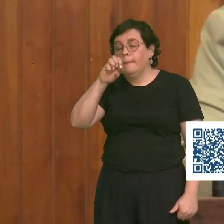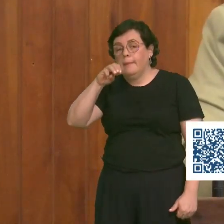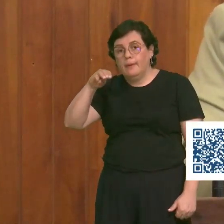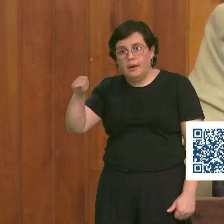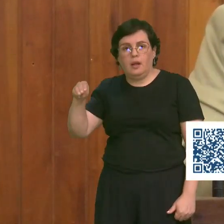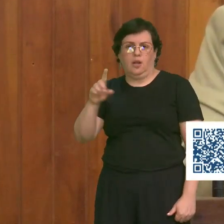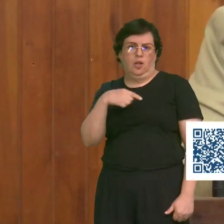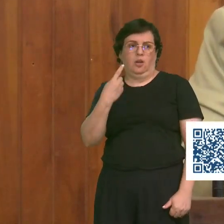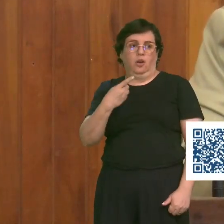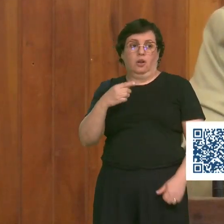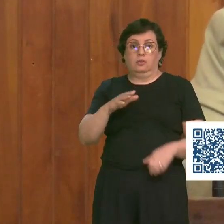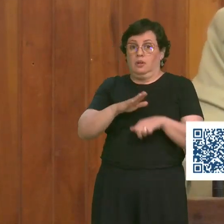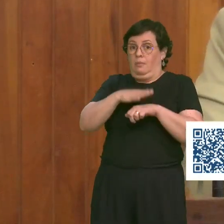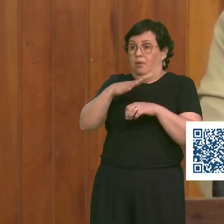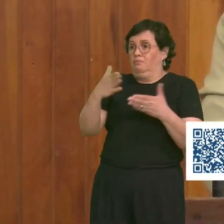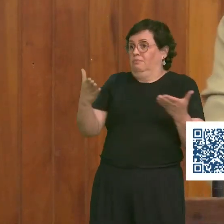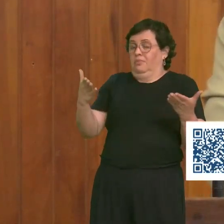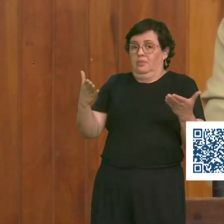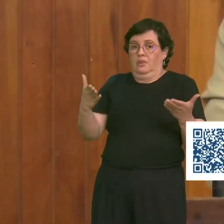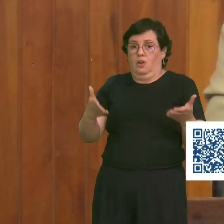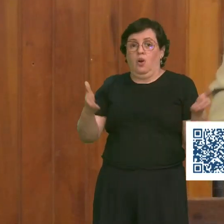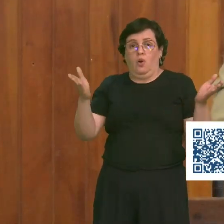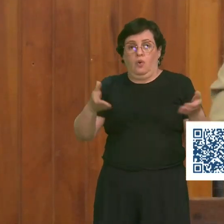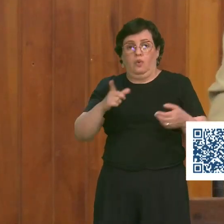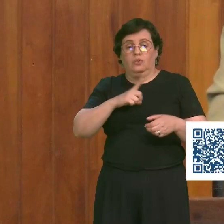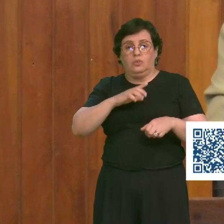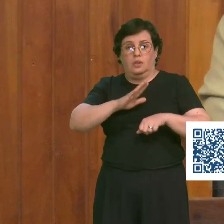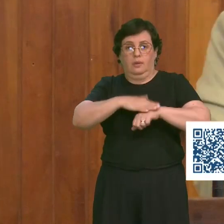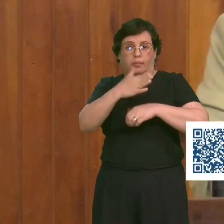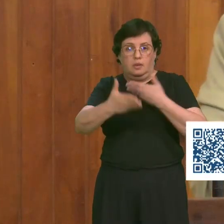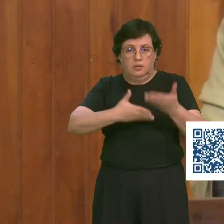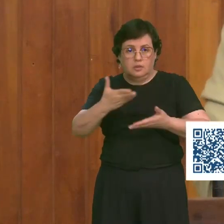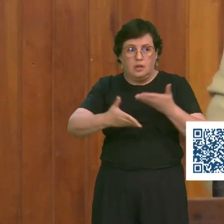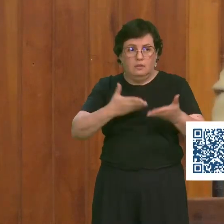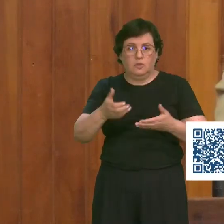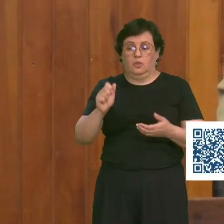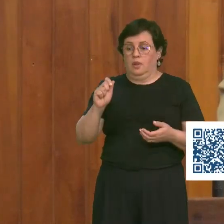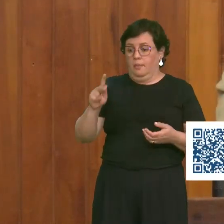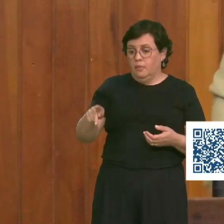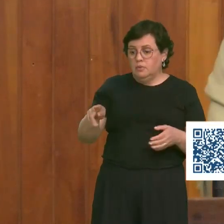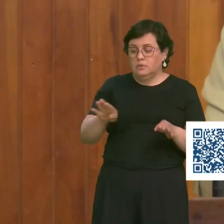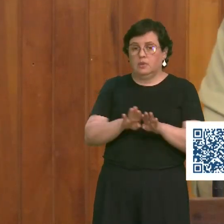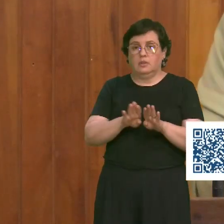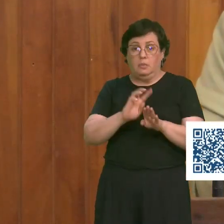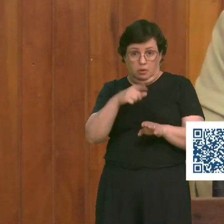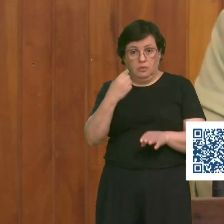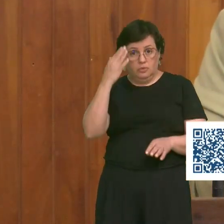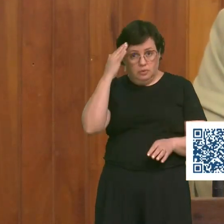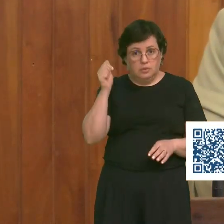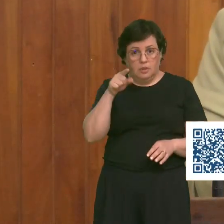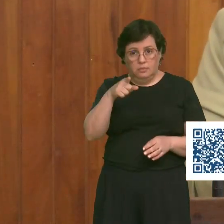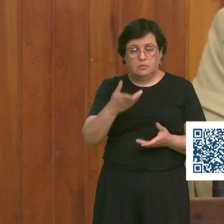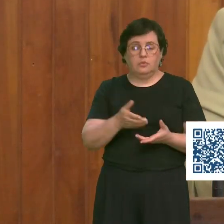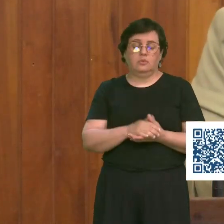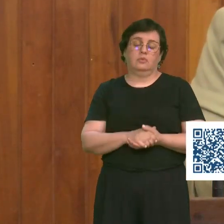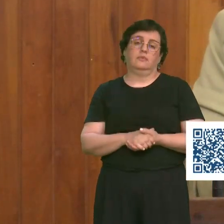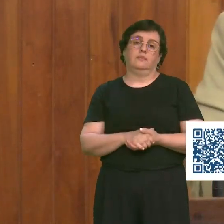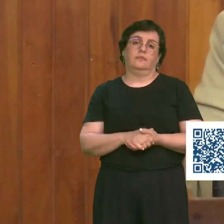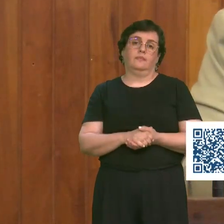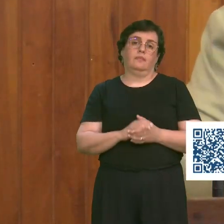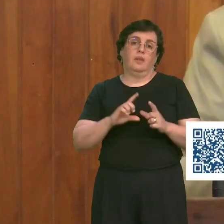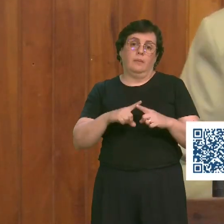mais hoje tem mais servidores do que tinha antes hoje tem mais aposentado do que antes a gente sabe disso